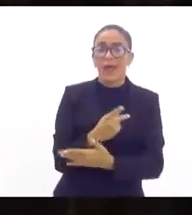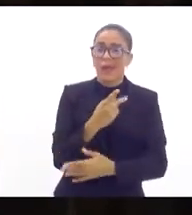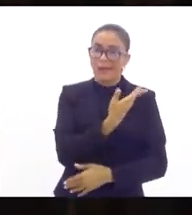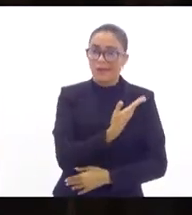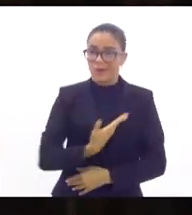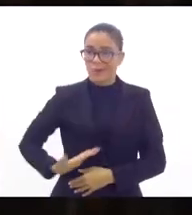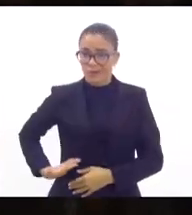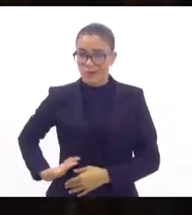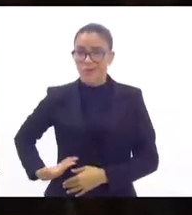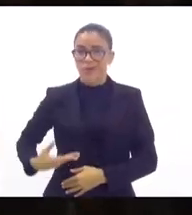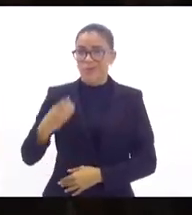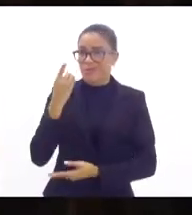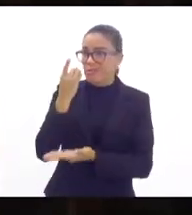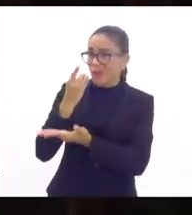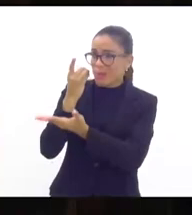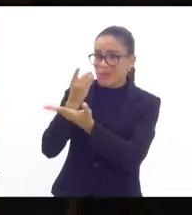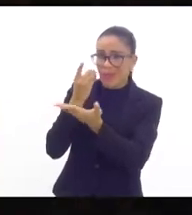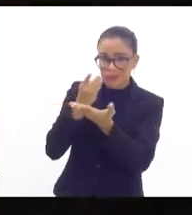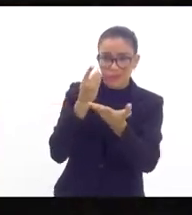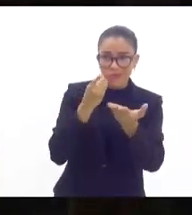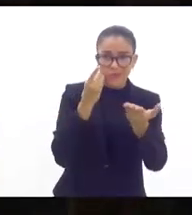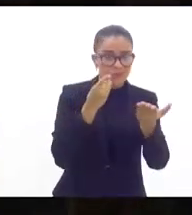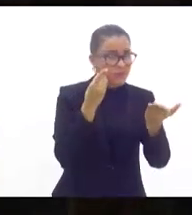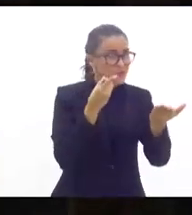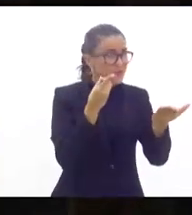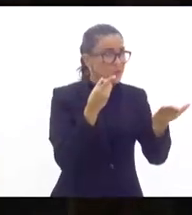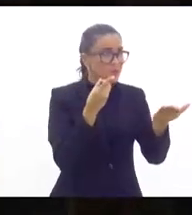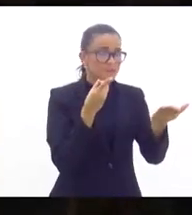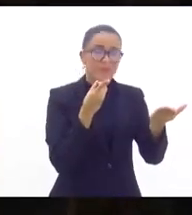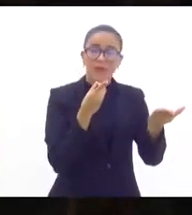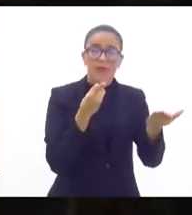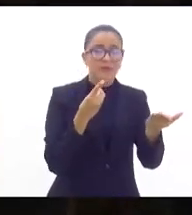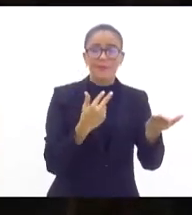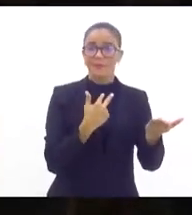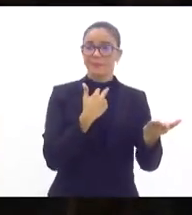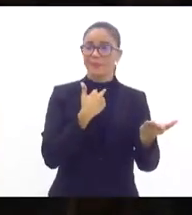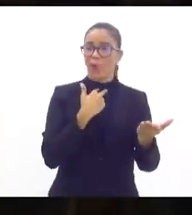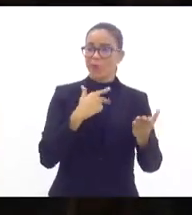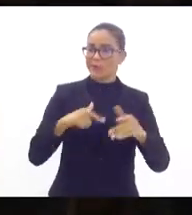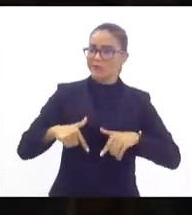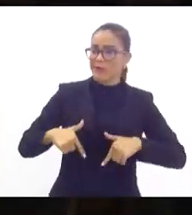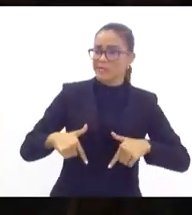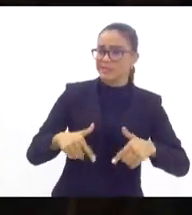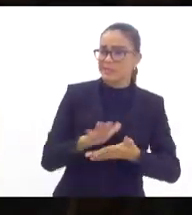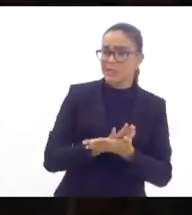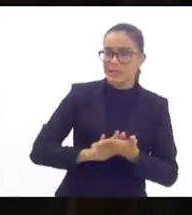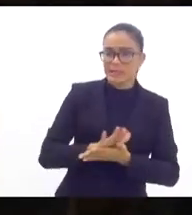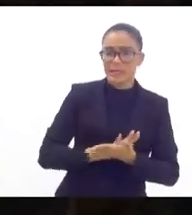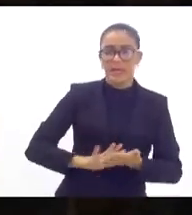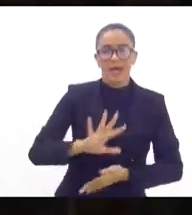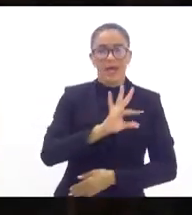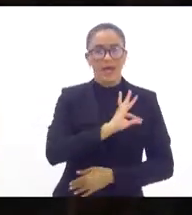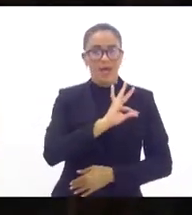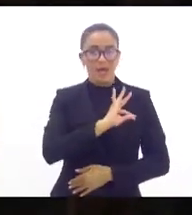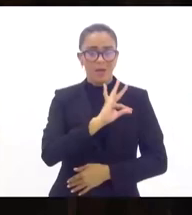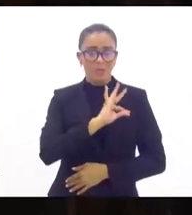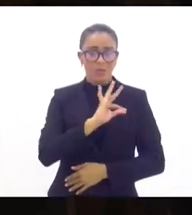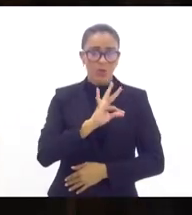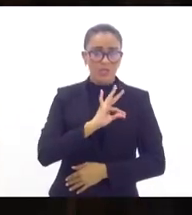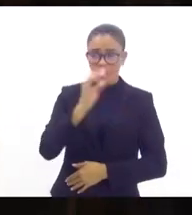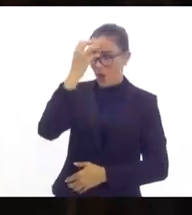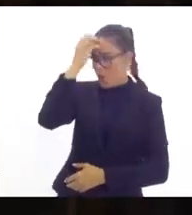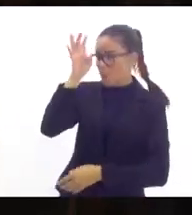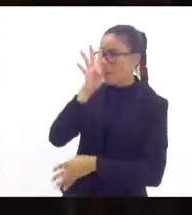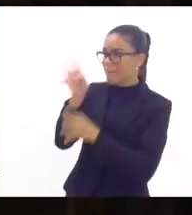são os deputados que estão aqui muito nada pode ser feito a polícia sobra tudo para ela